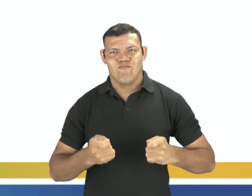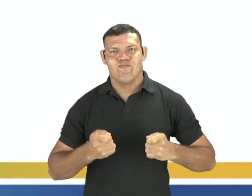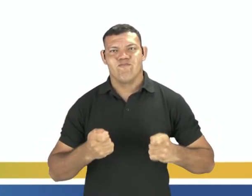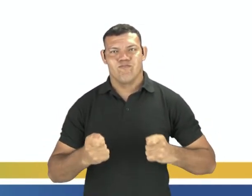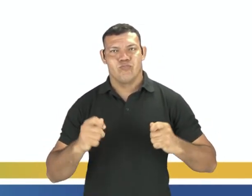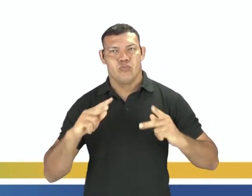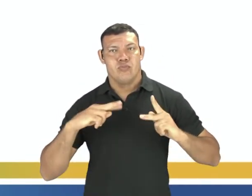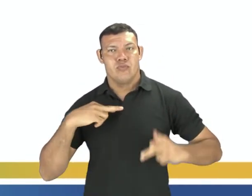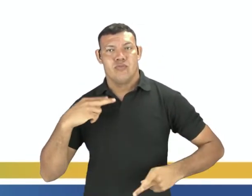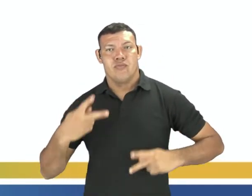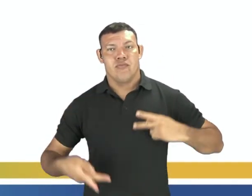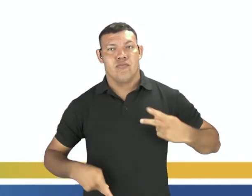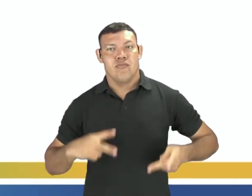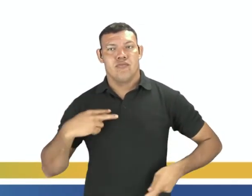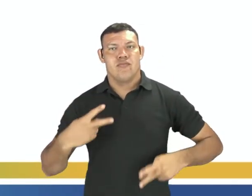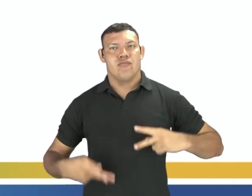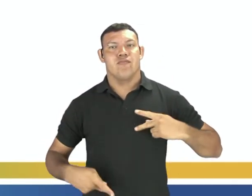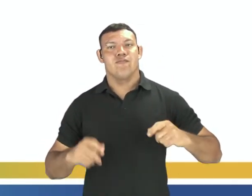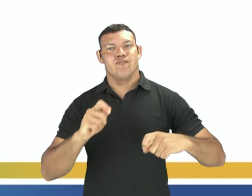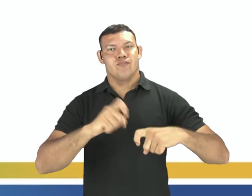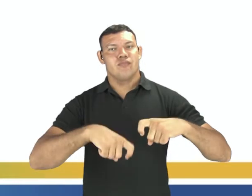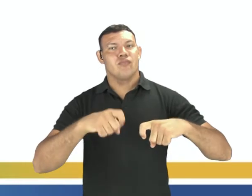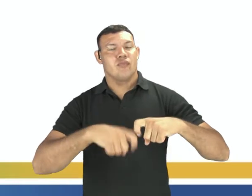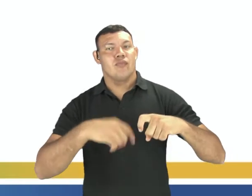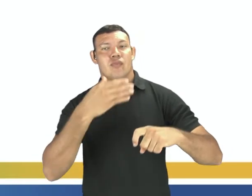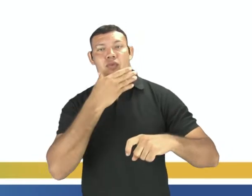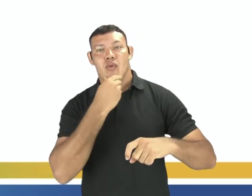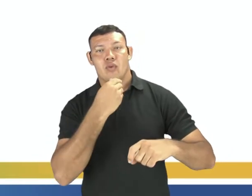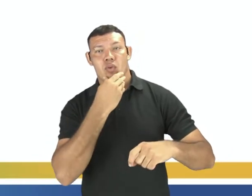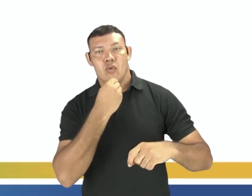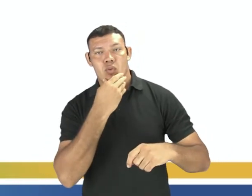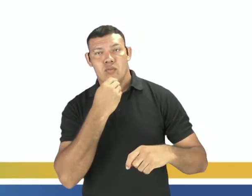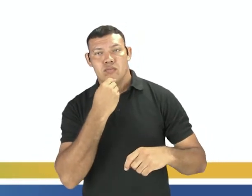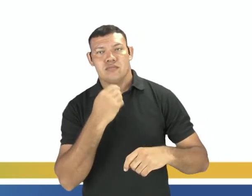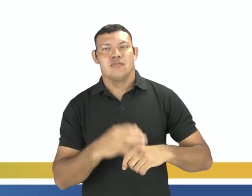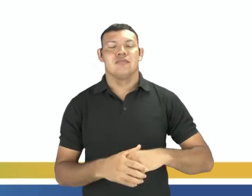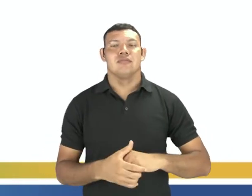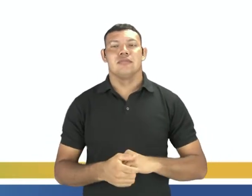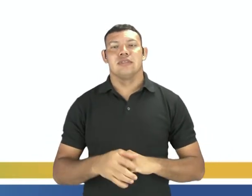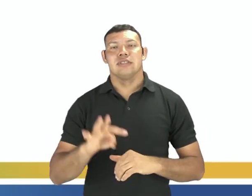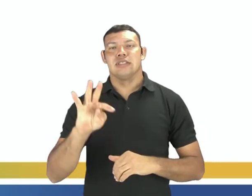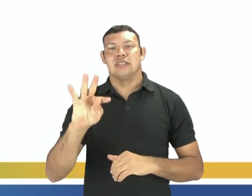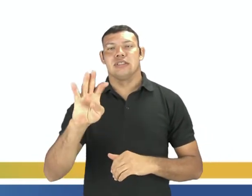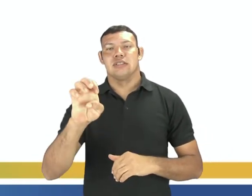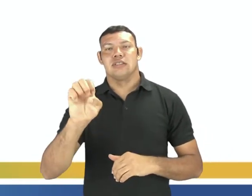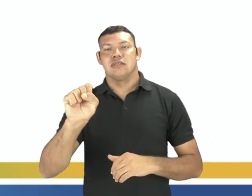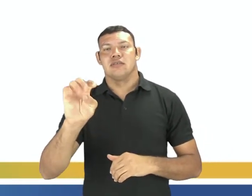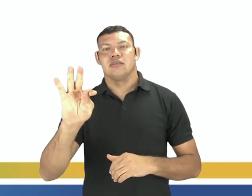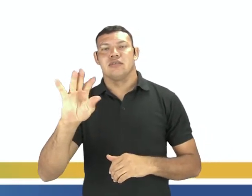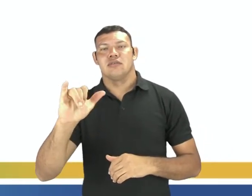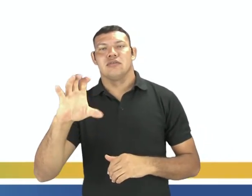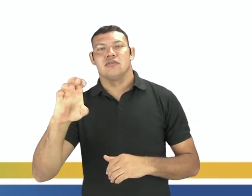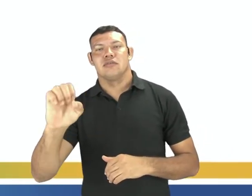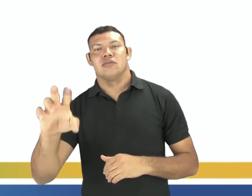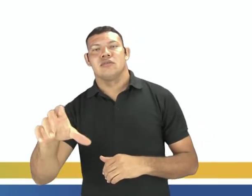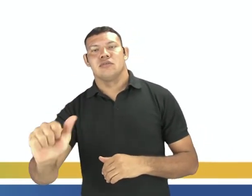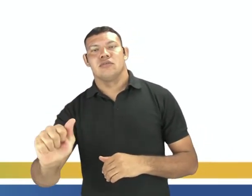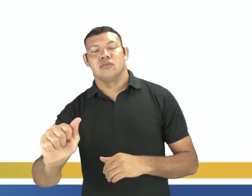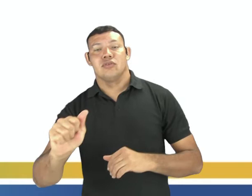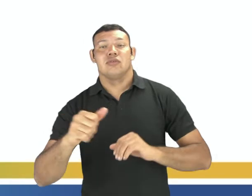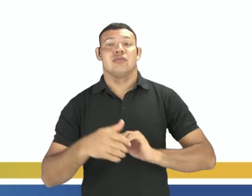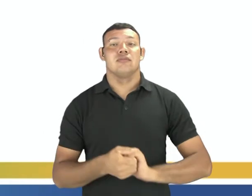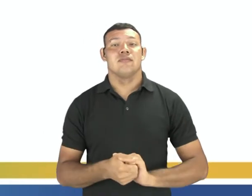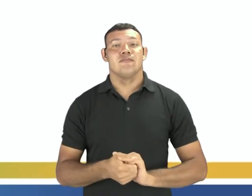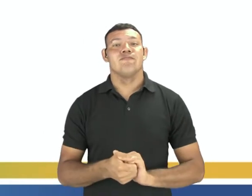hormônios sexuais. Então, nos meninos, né, no testículos, são glândulas do sistema genital masculino,